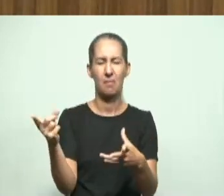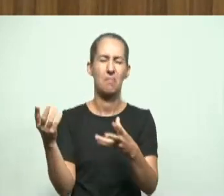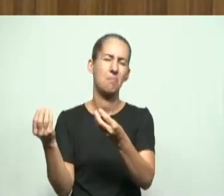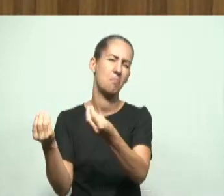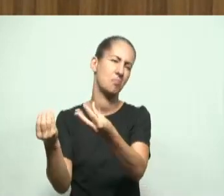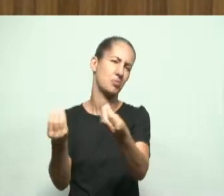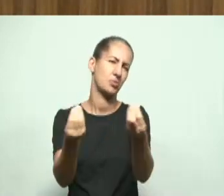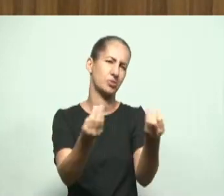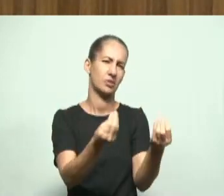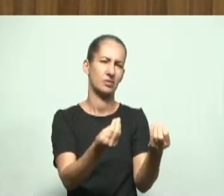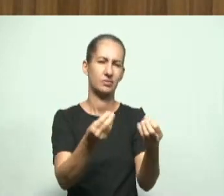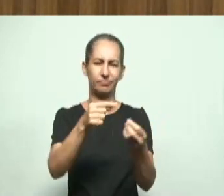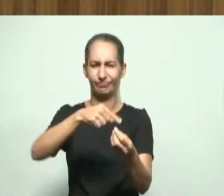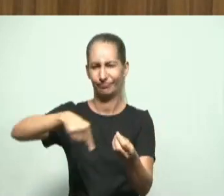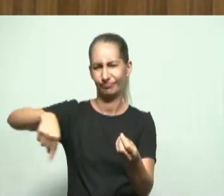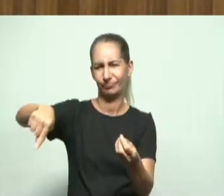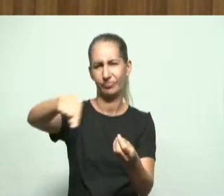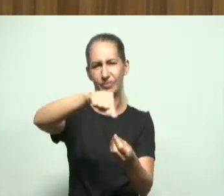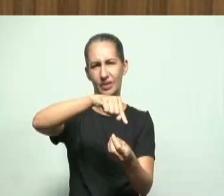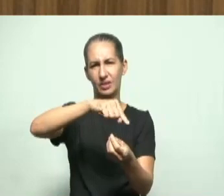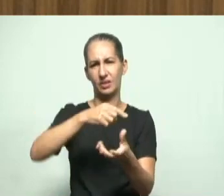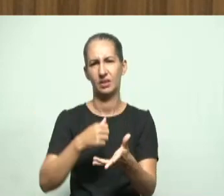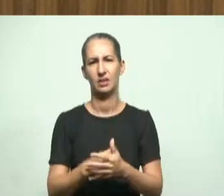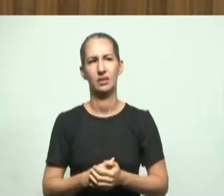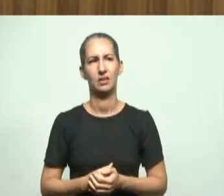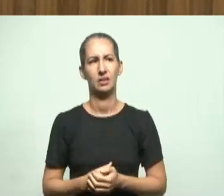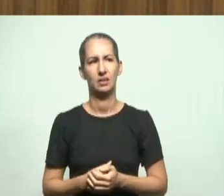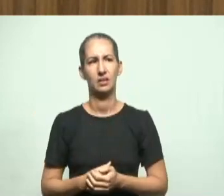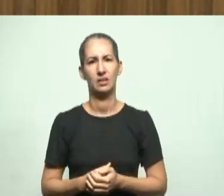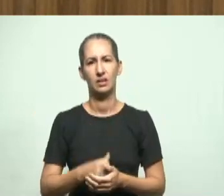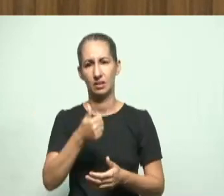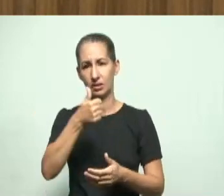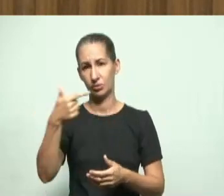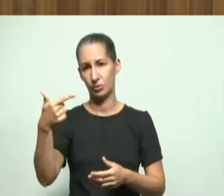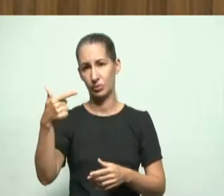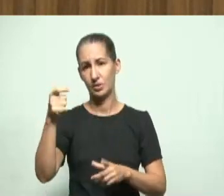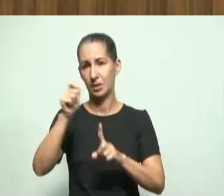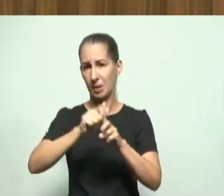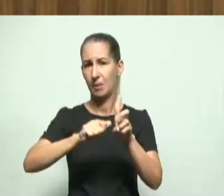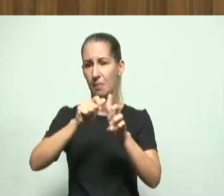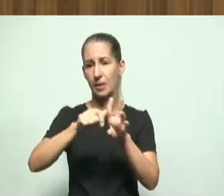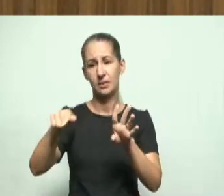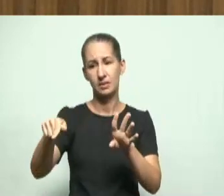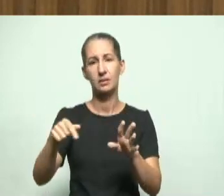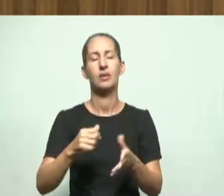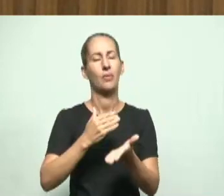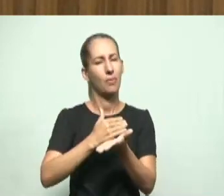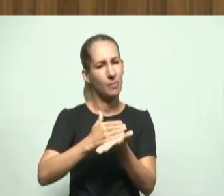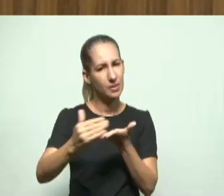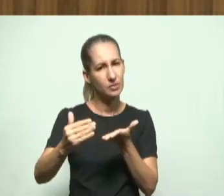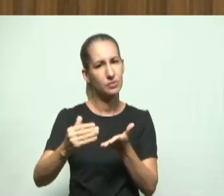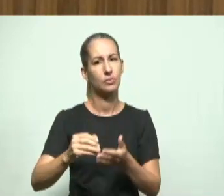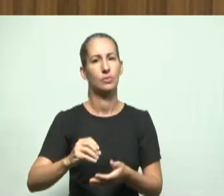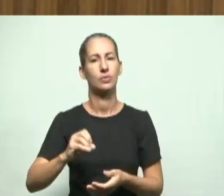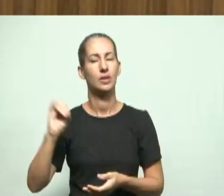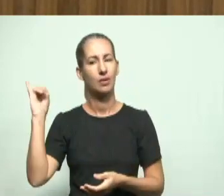diversas, muitas crateras. Umas que tem há 12 meses, essa começou a fazer no Parque dos